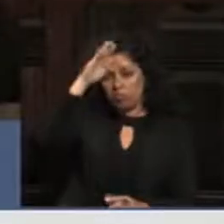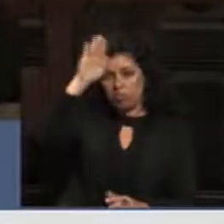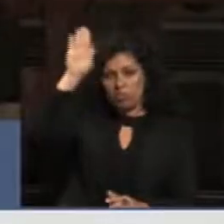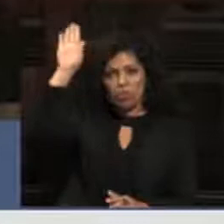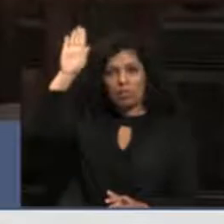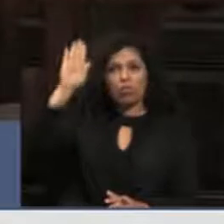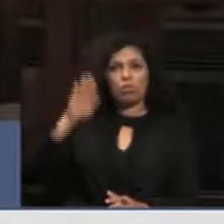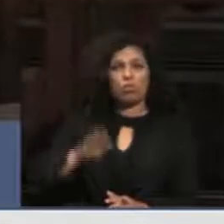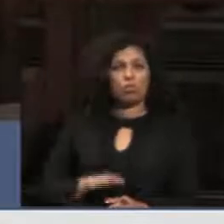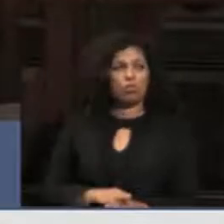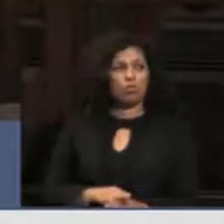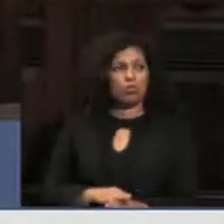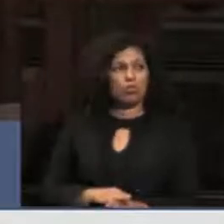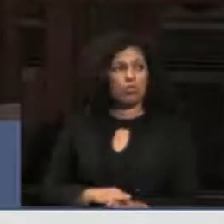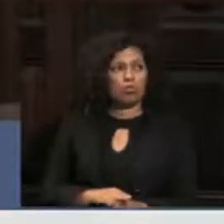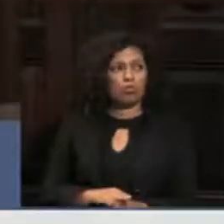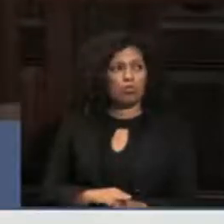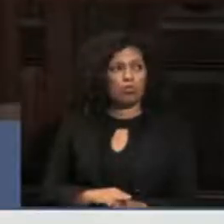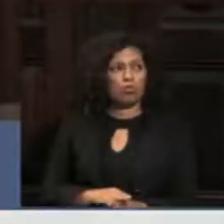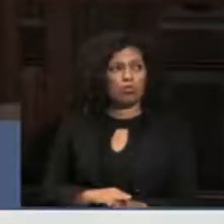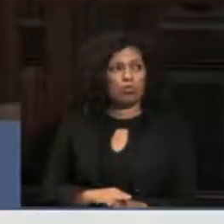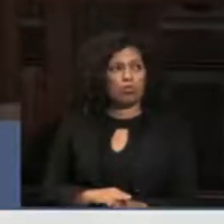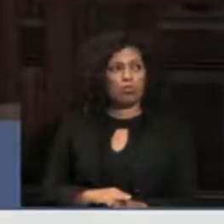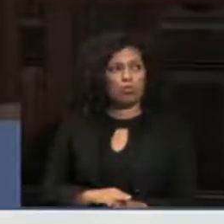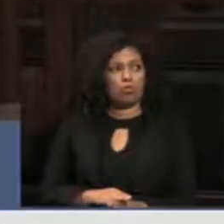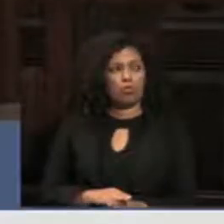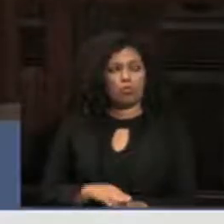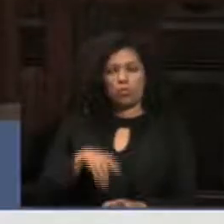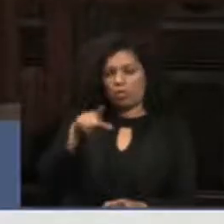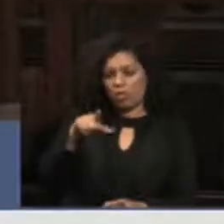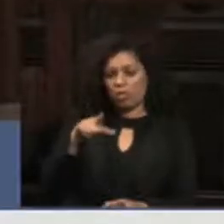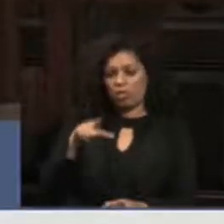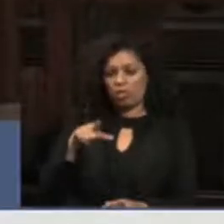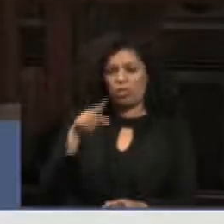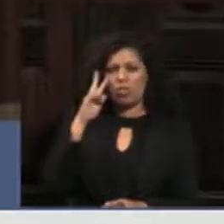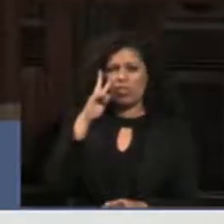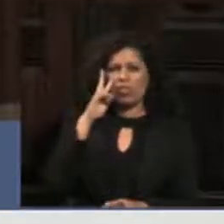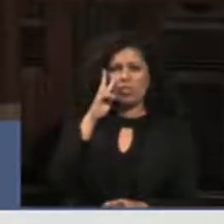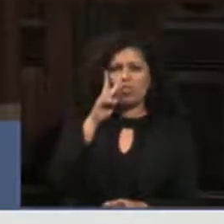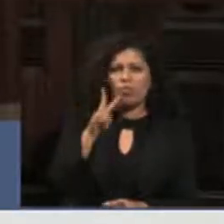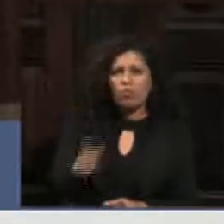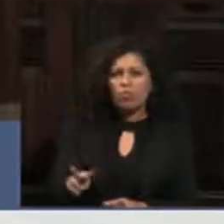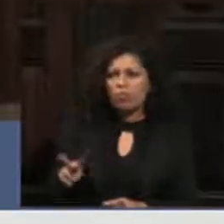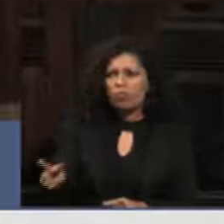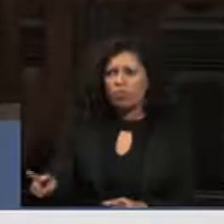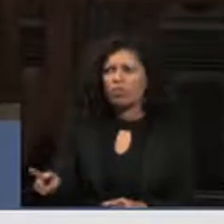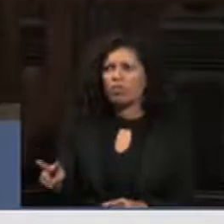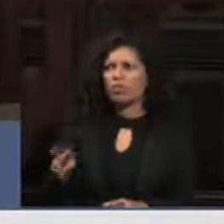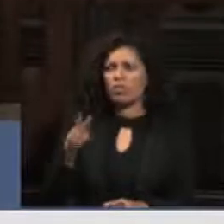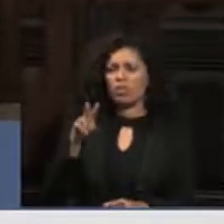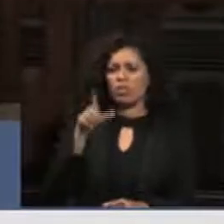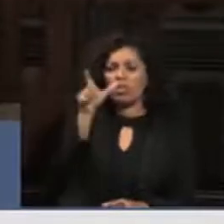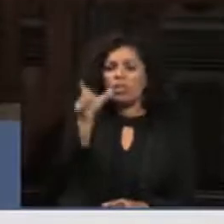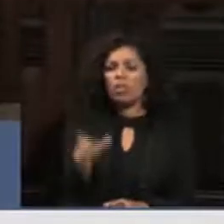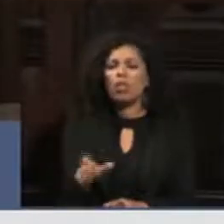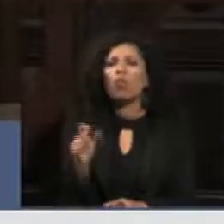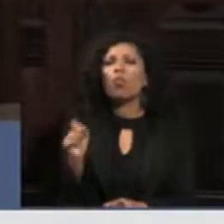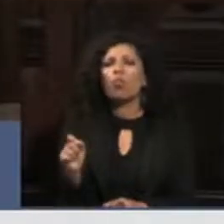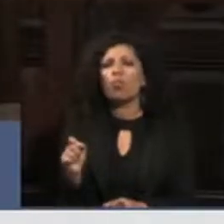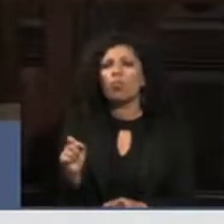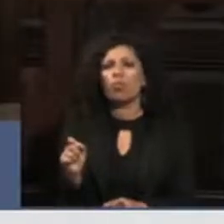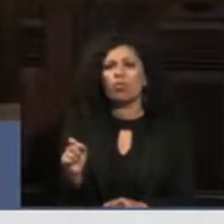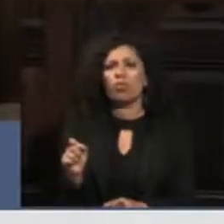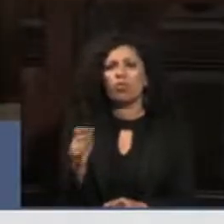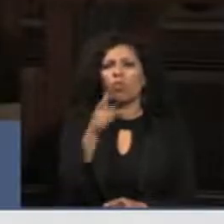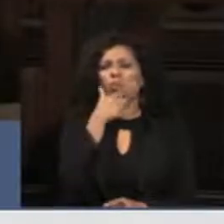si, de vez, todos os componentes da barbárie, porque incorpora na sua agenda,